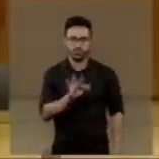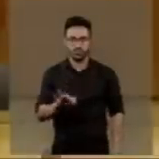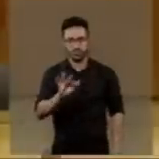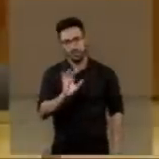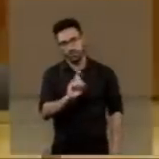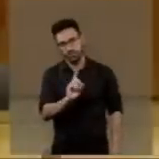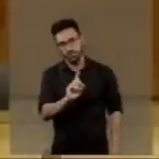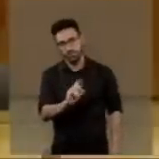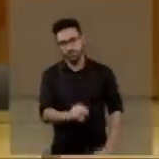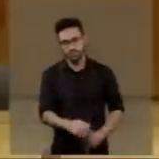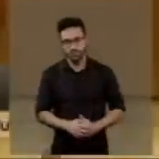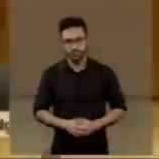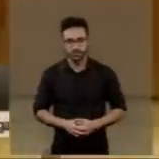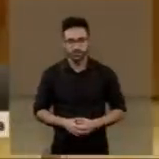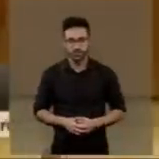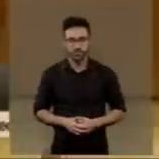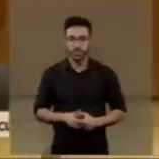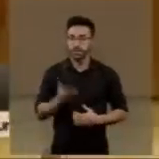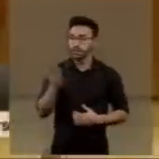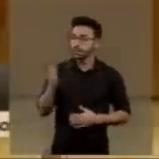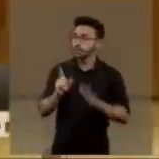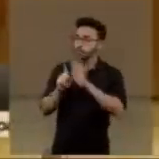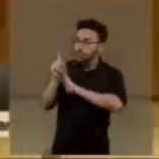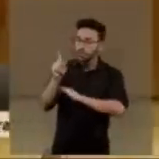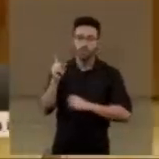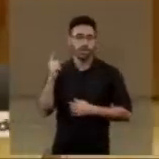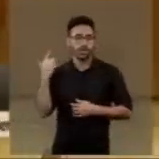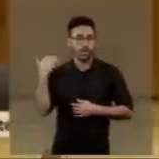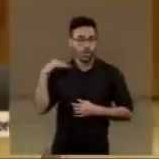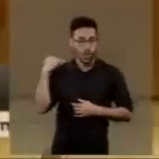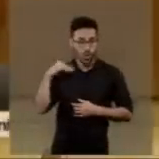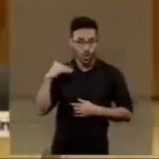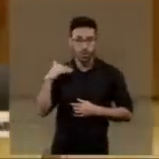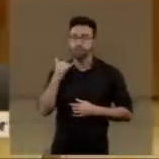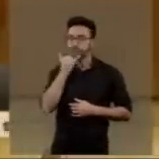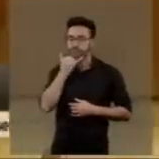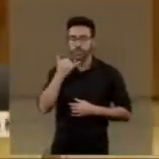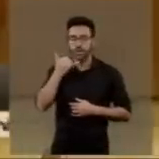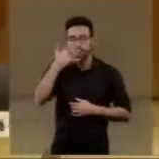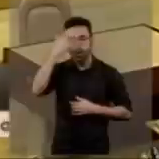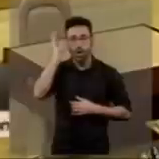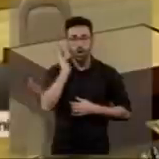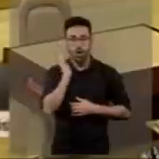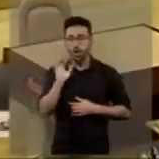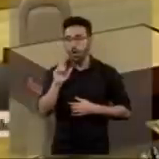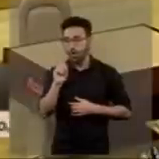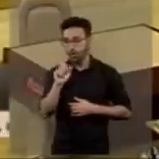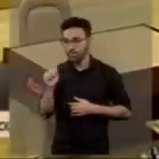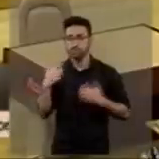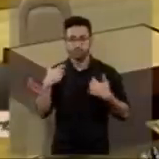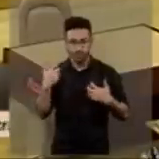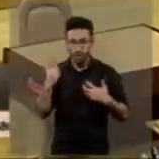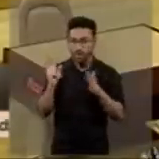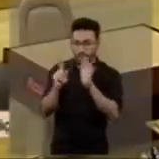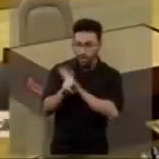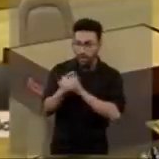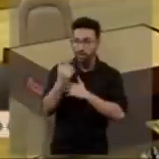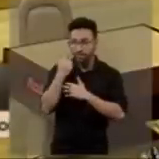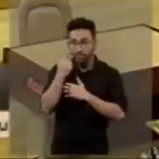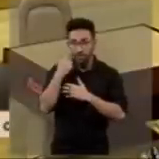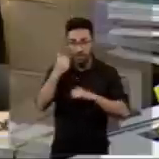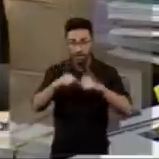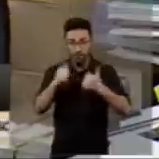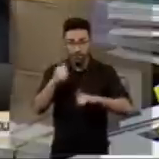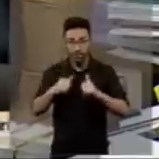Ministra Rosa, em face do esclarecimento de Vossa Excelência, indago se mantém então o pedido de vista. Mantenho o pedido de vista, senhora presidente, vou trazer